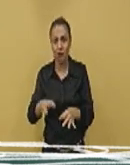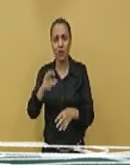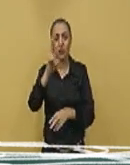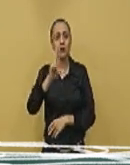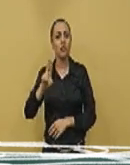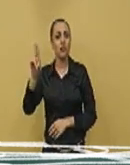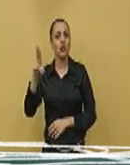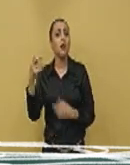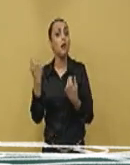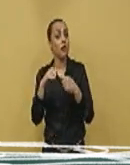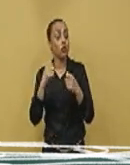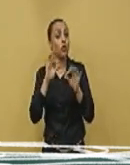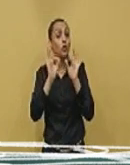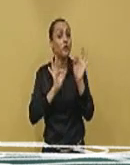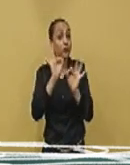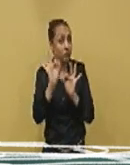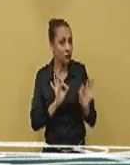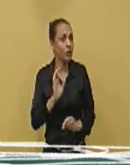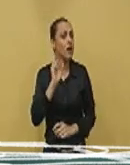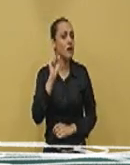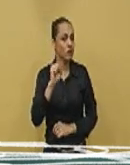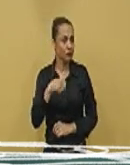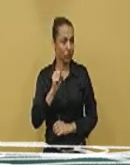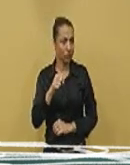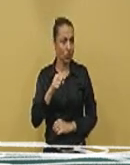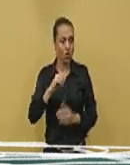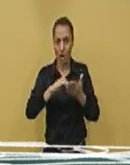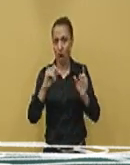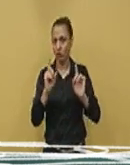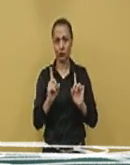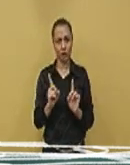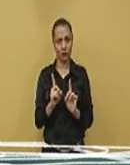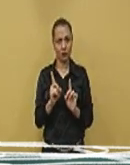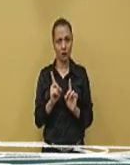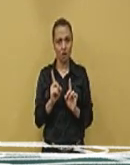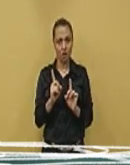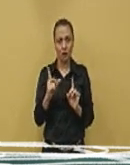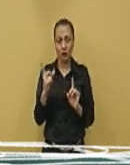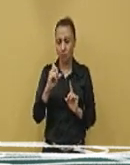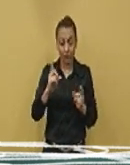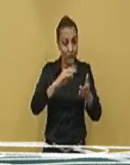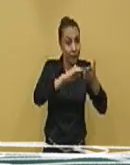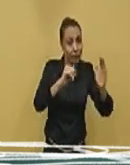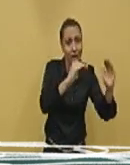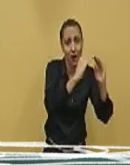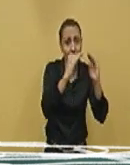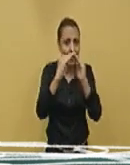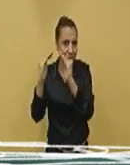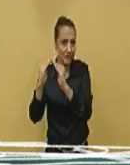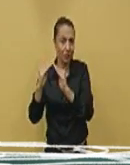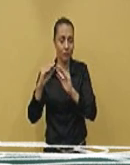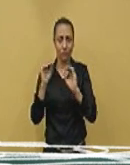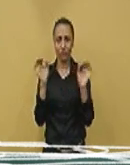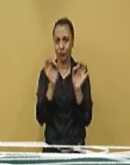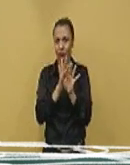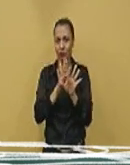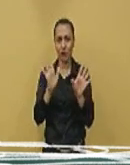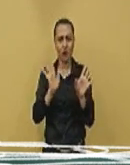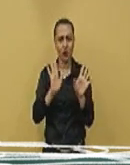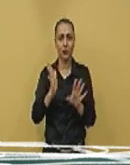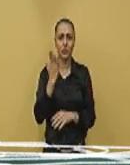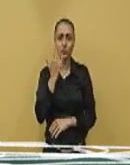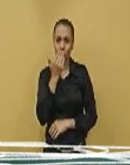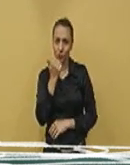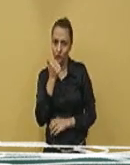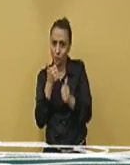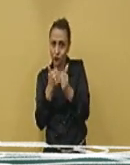é legalizar elas, diferente do que retirá-las. Então, não existe que vão acabar as casinhas de alimentação que estão lá